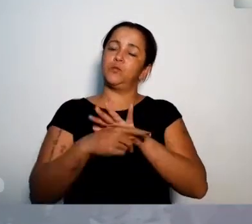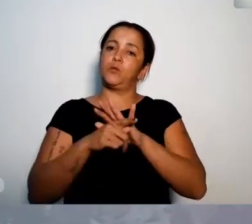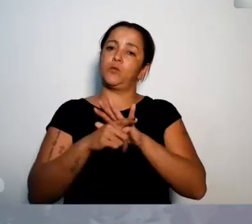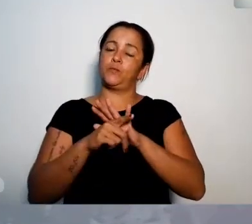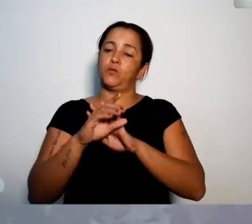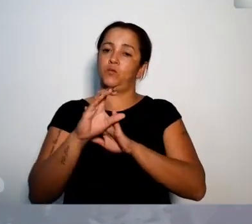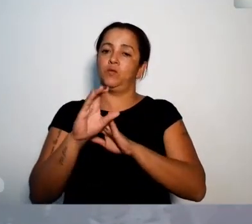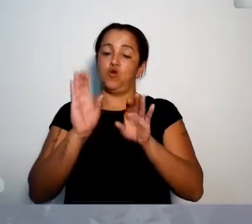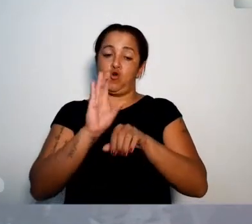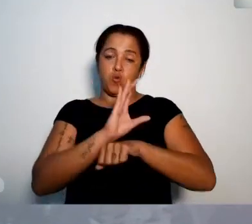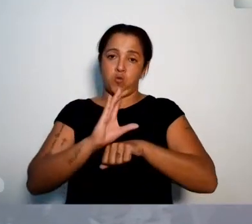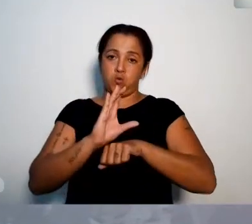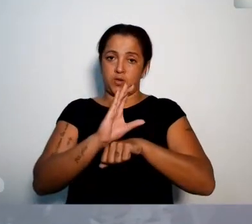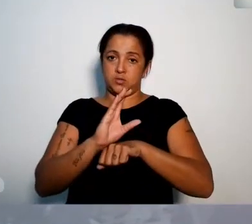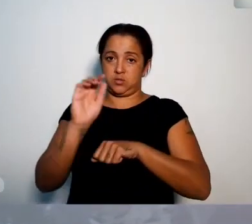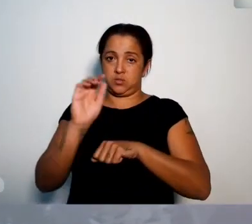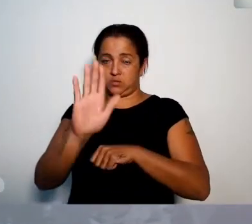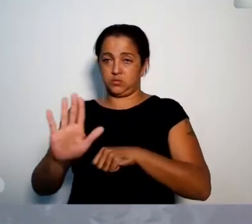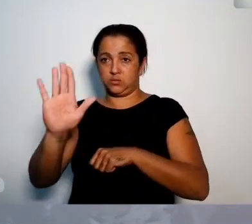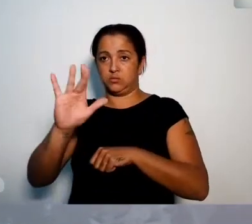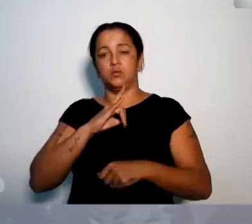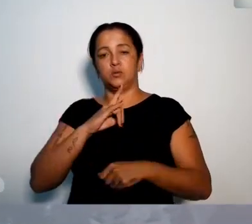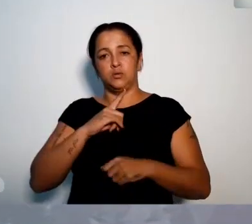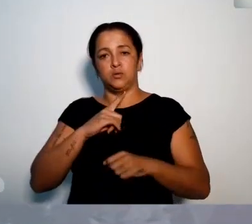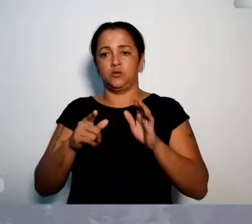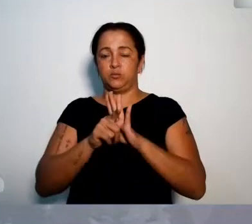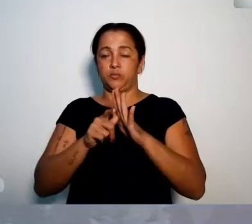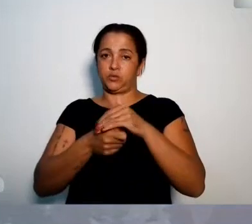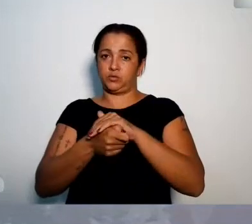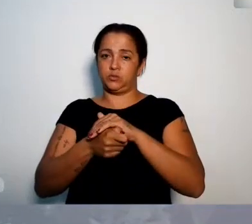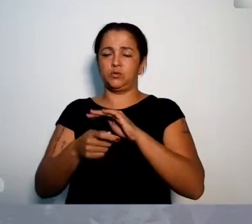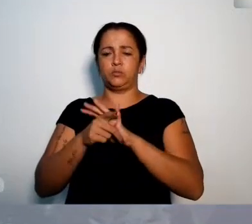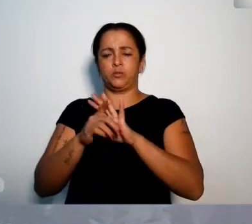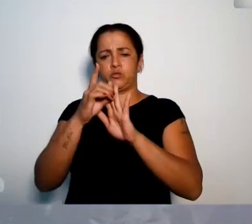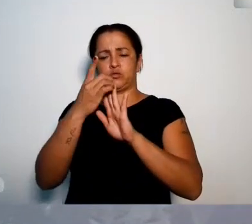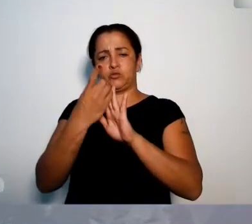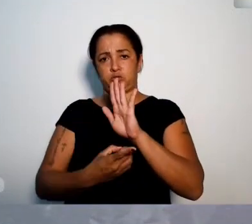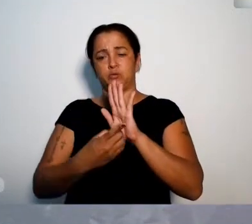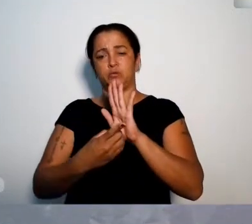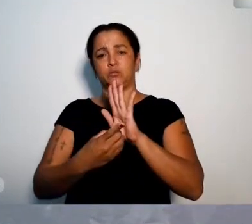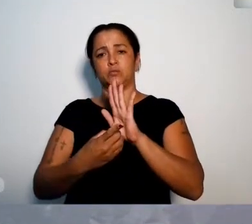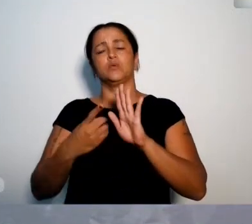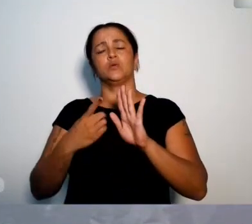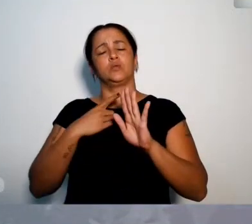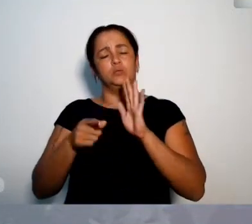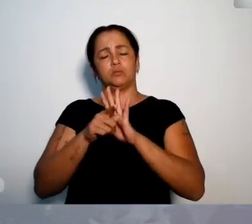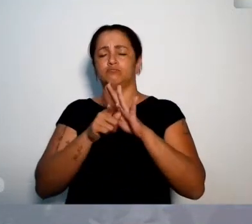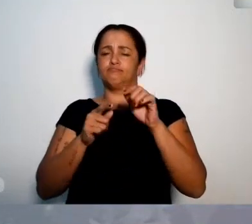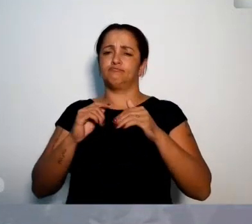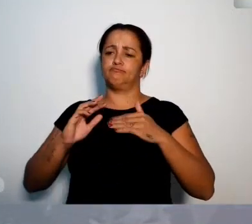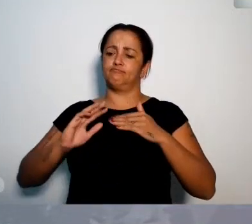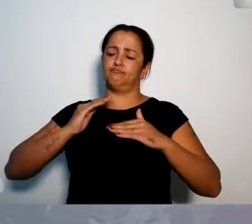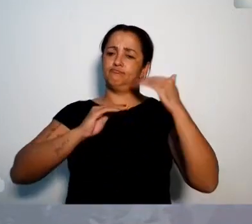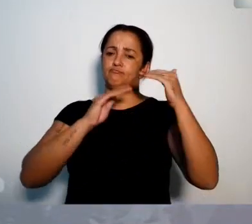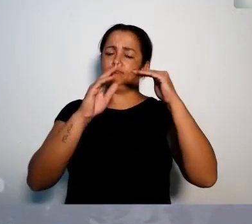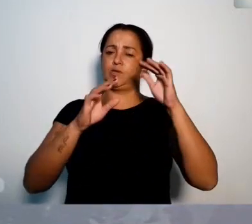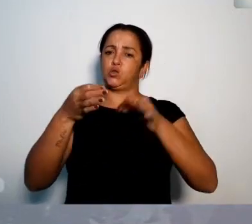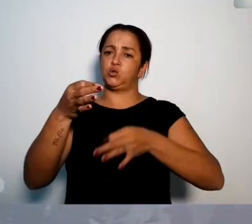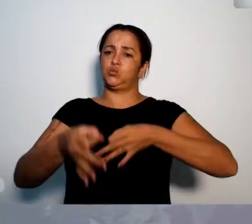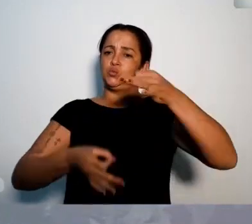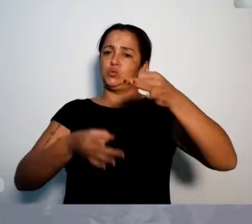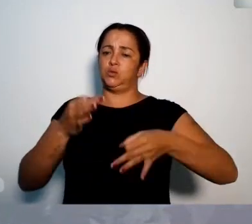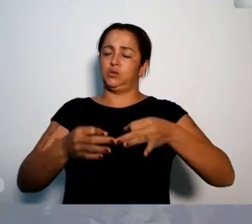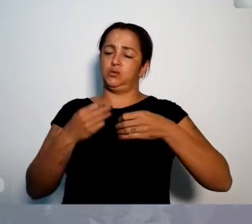né, instituindo de direito a carreira jurídica no município, né, essa carreira que de fato já